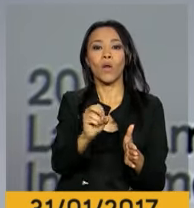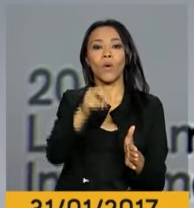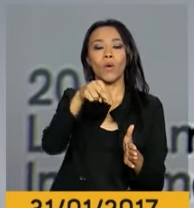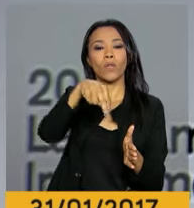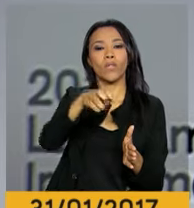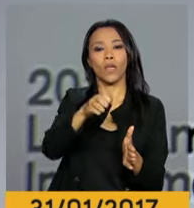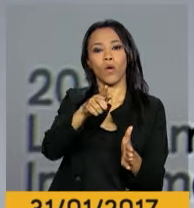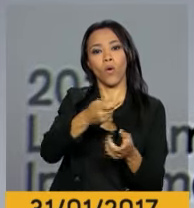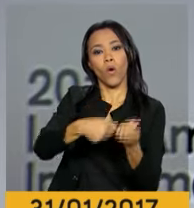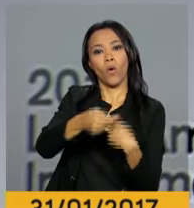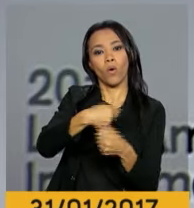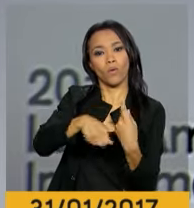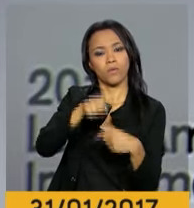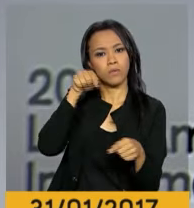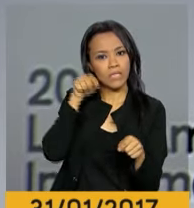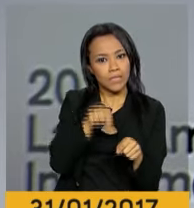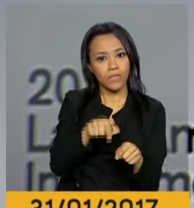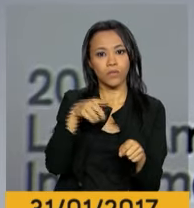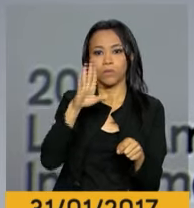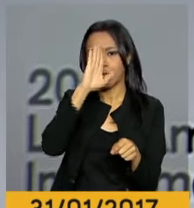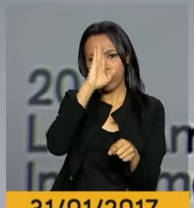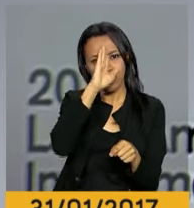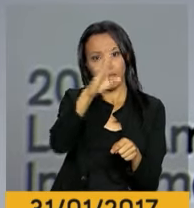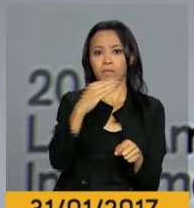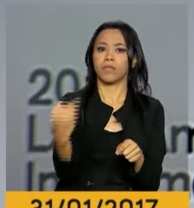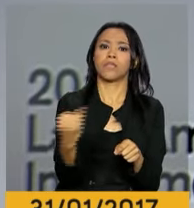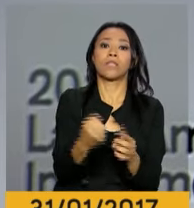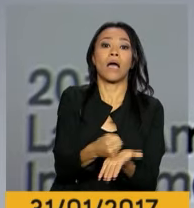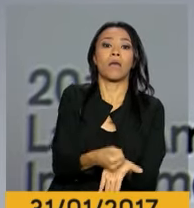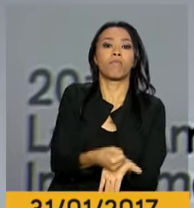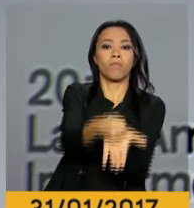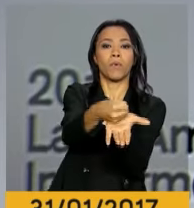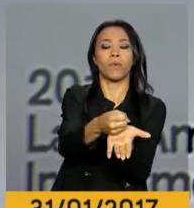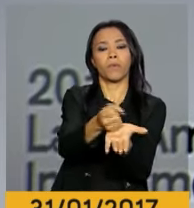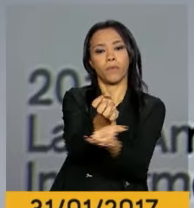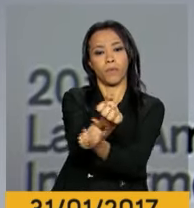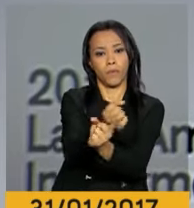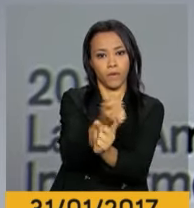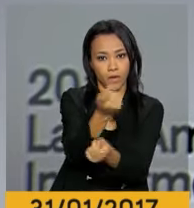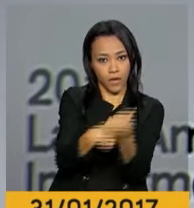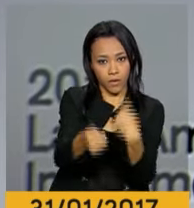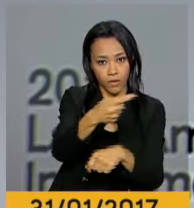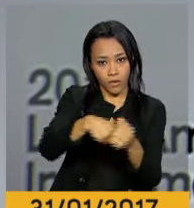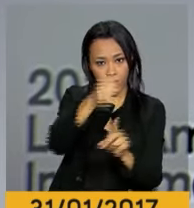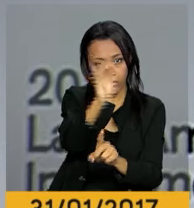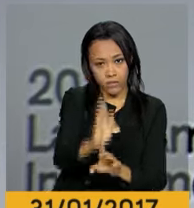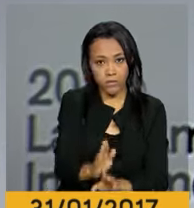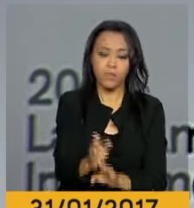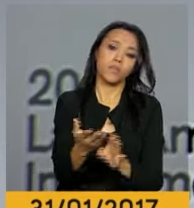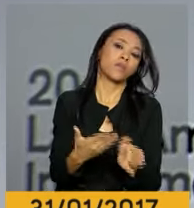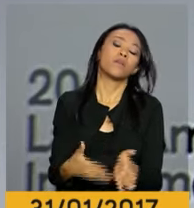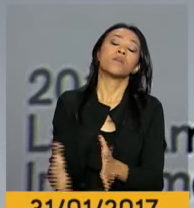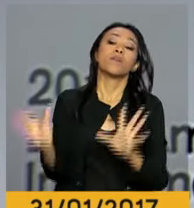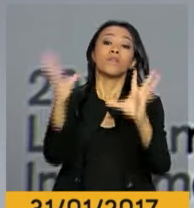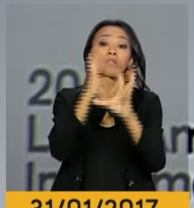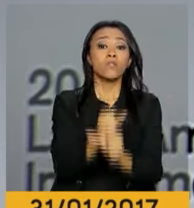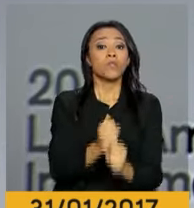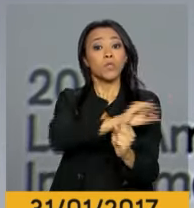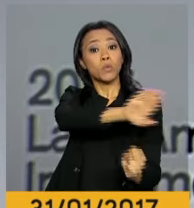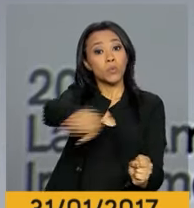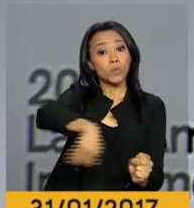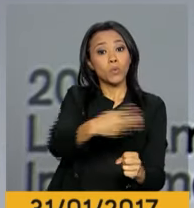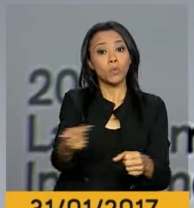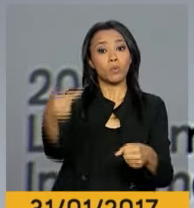fundamentais que suportam a economia brasileira mas de igual maneira a produção total de